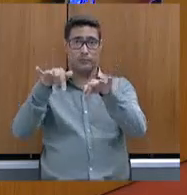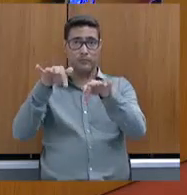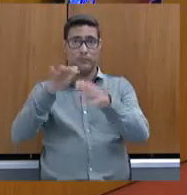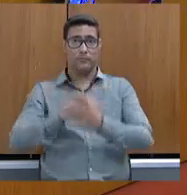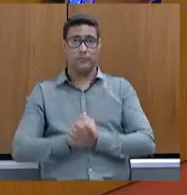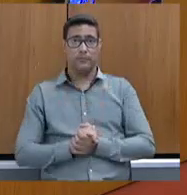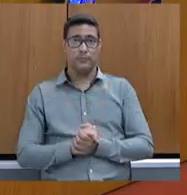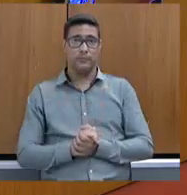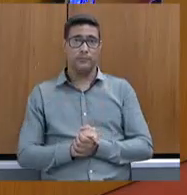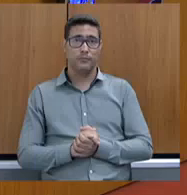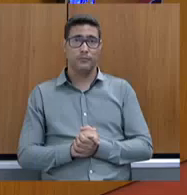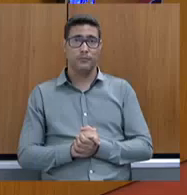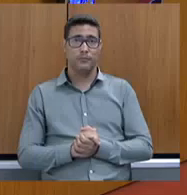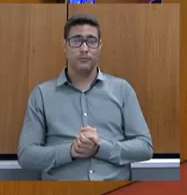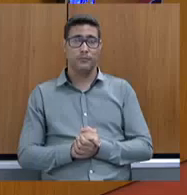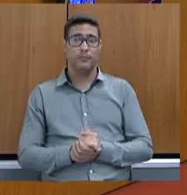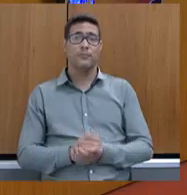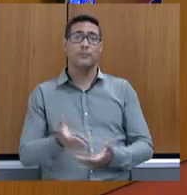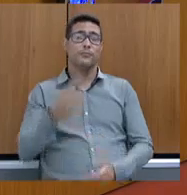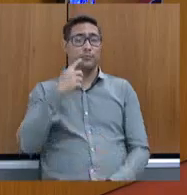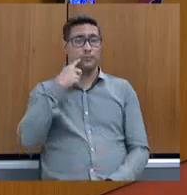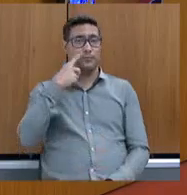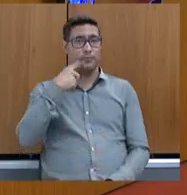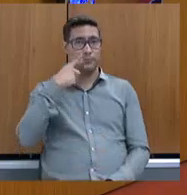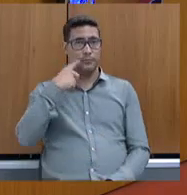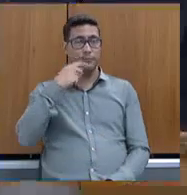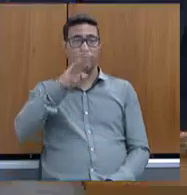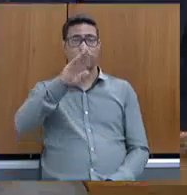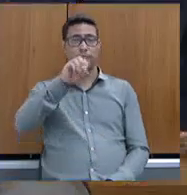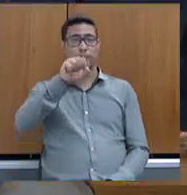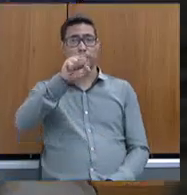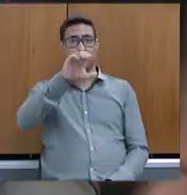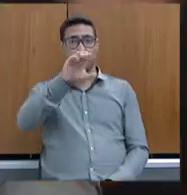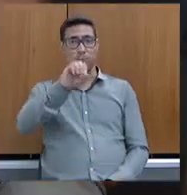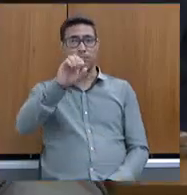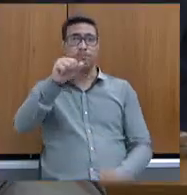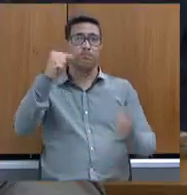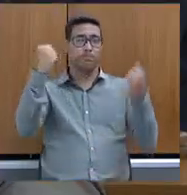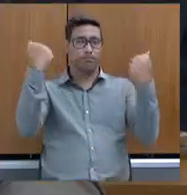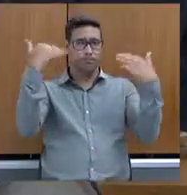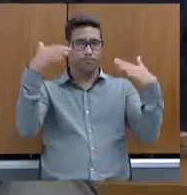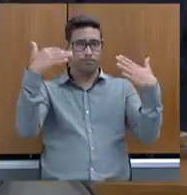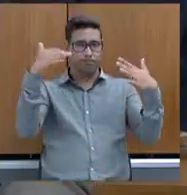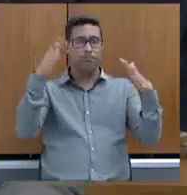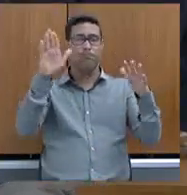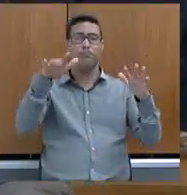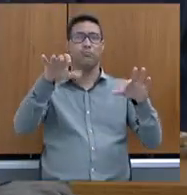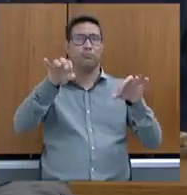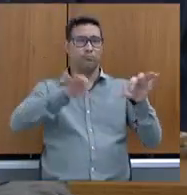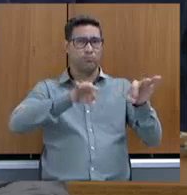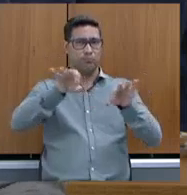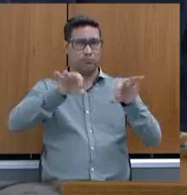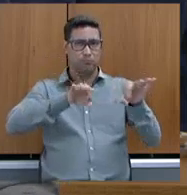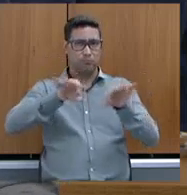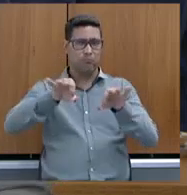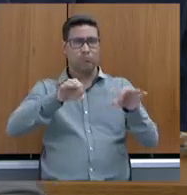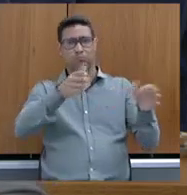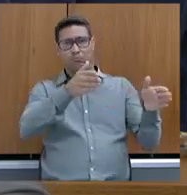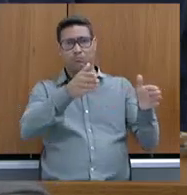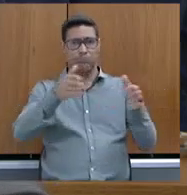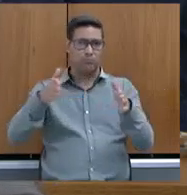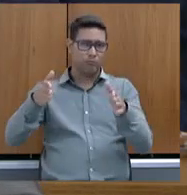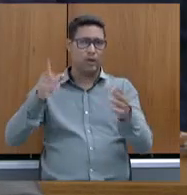Deputado Bosco Muito obrigado Parabéns aí pelo pelo trabalho pela firmeza de propósito